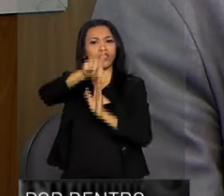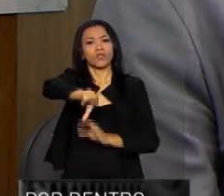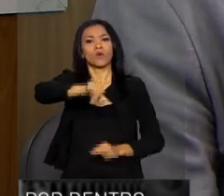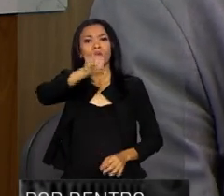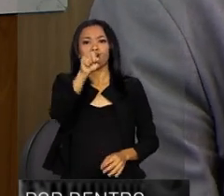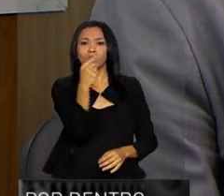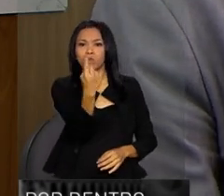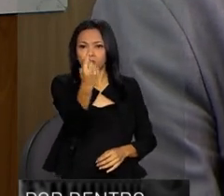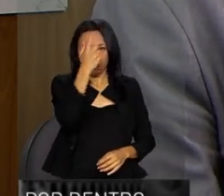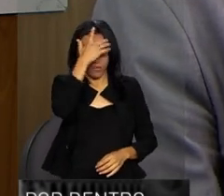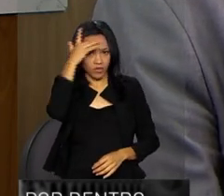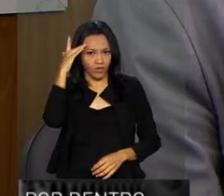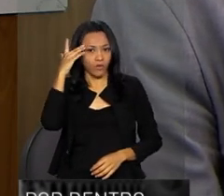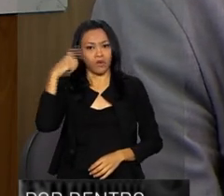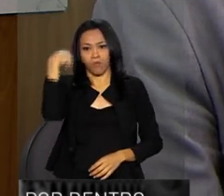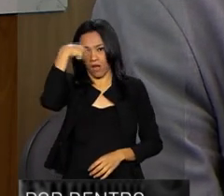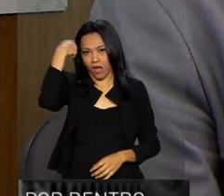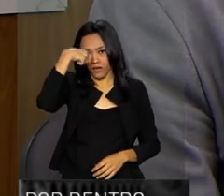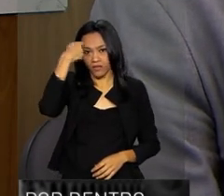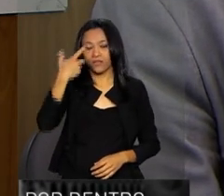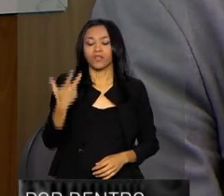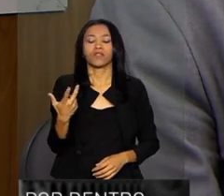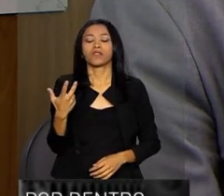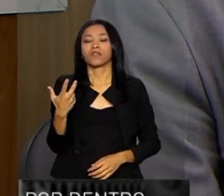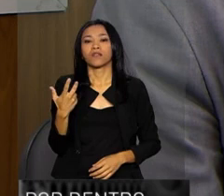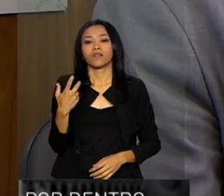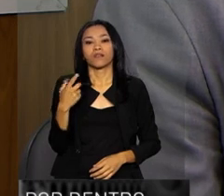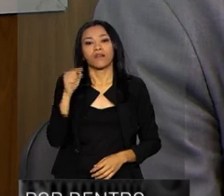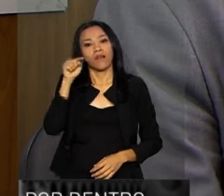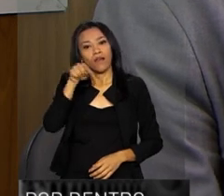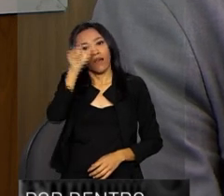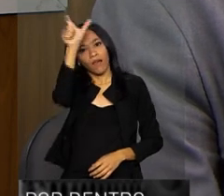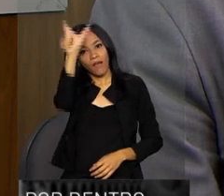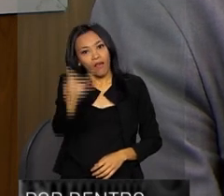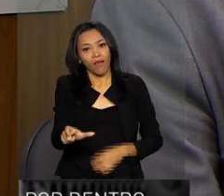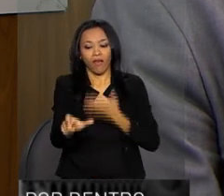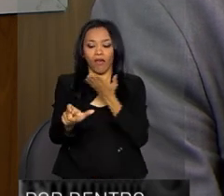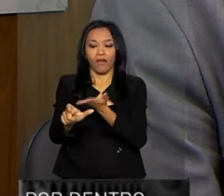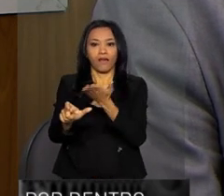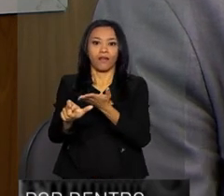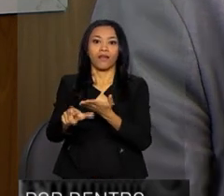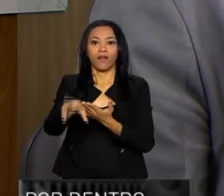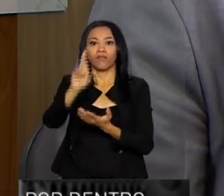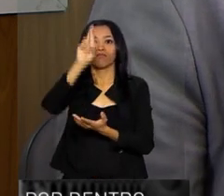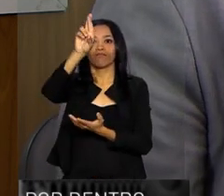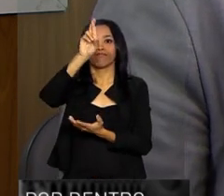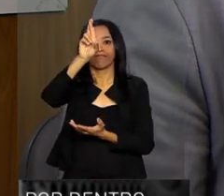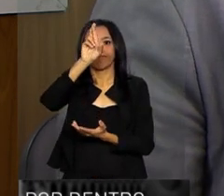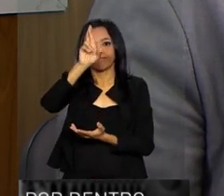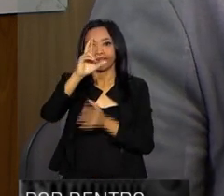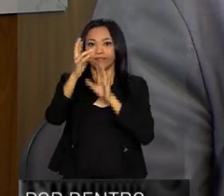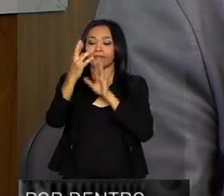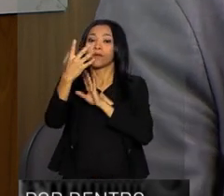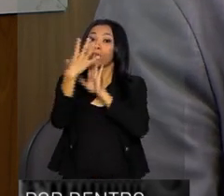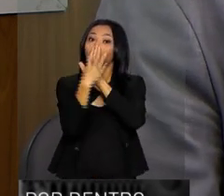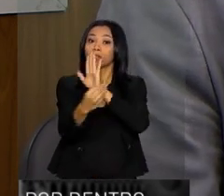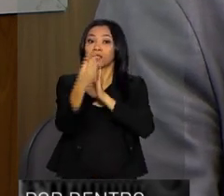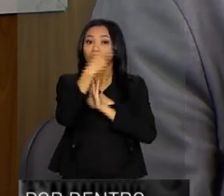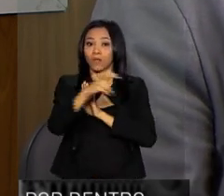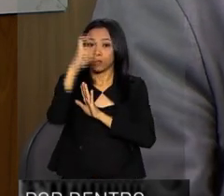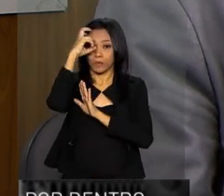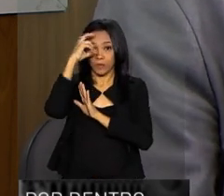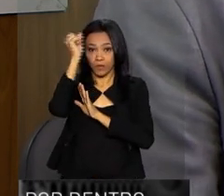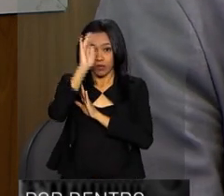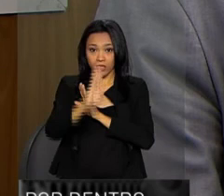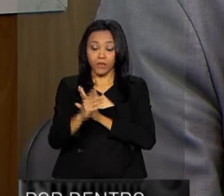é escolhido como enfim símbolo da cultura brasileira este ano nós decidimos escolher um tema